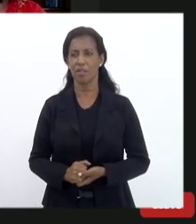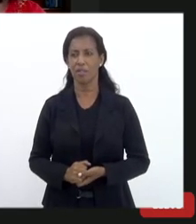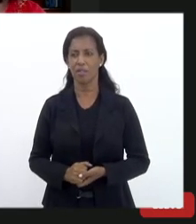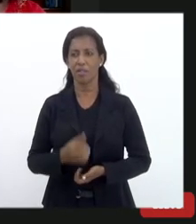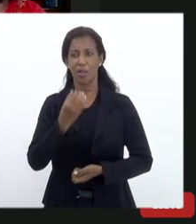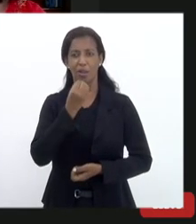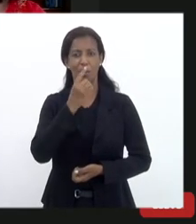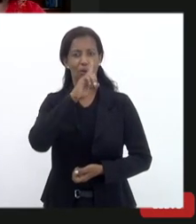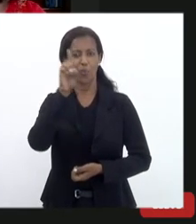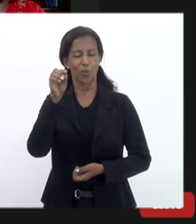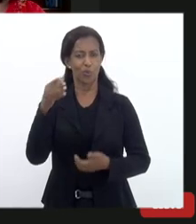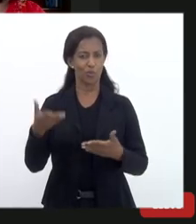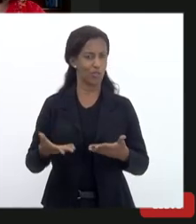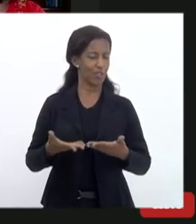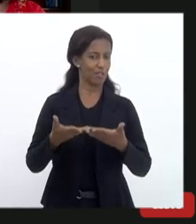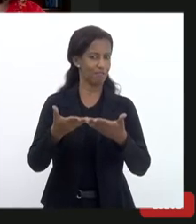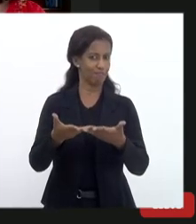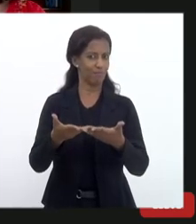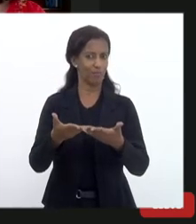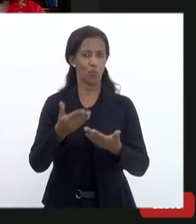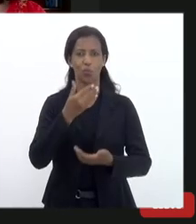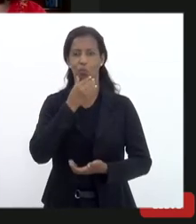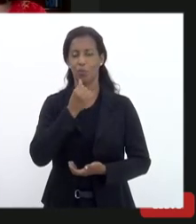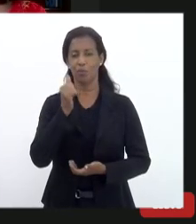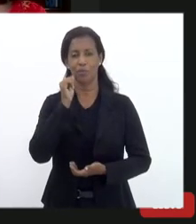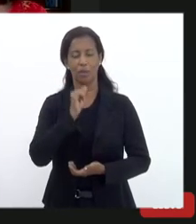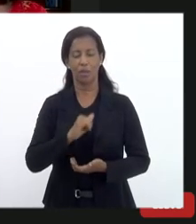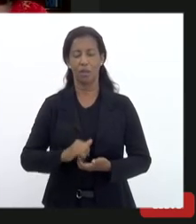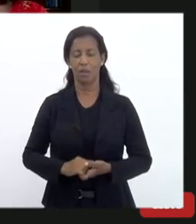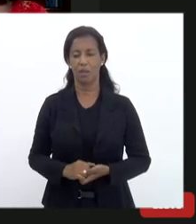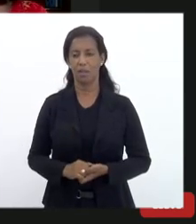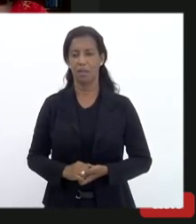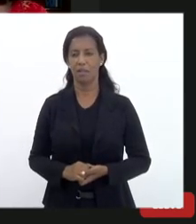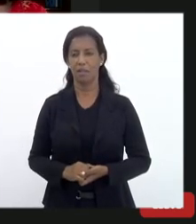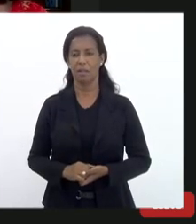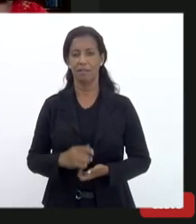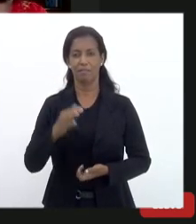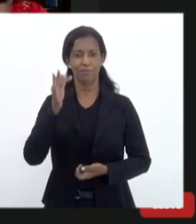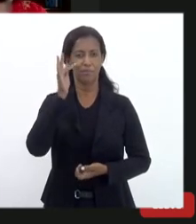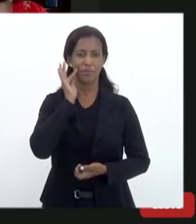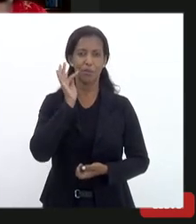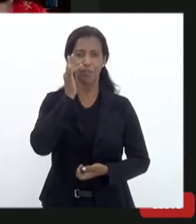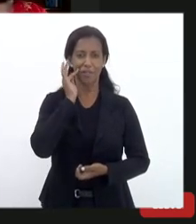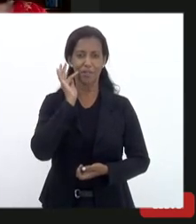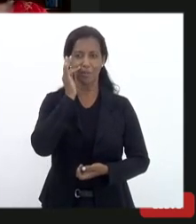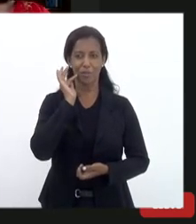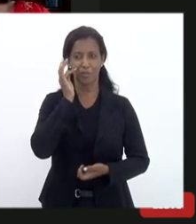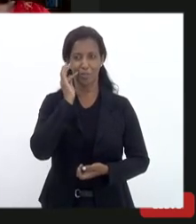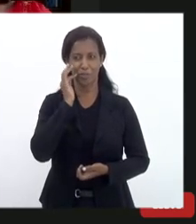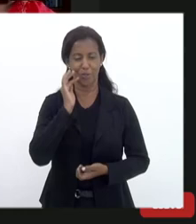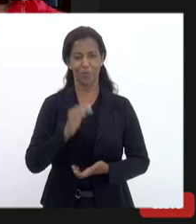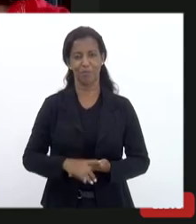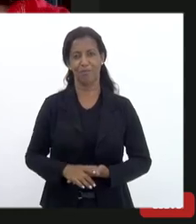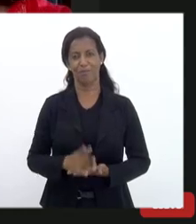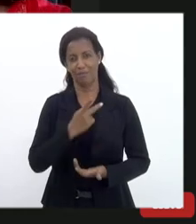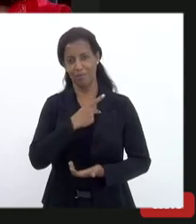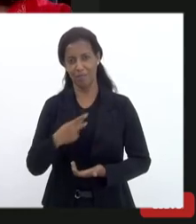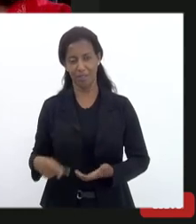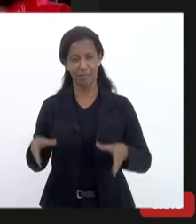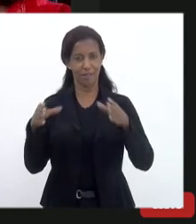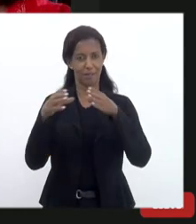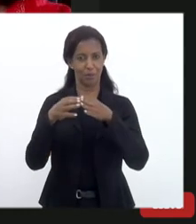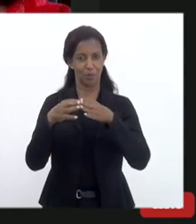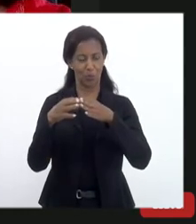Bom dia a todos, a todas, a todes. Deputado Flávio Serafini, que preside a comissão e esta audiência